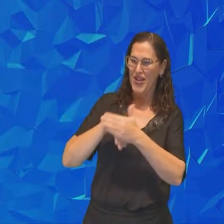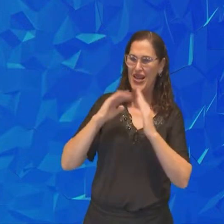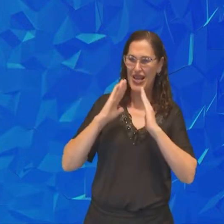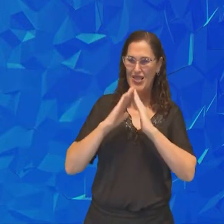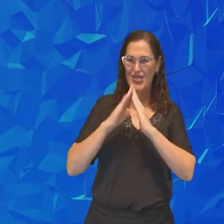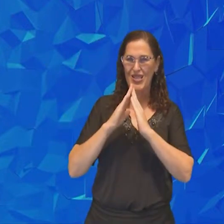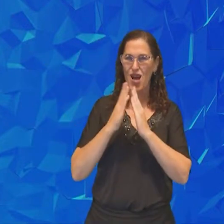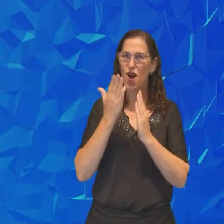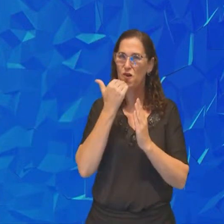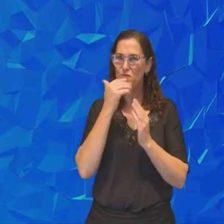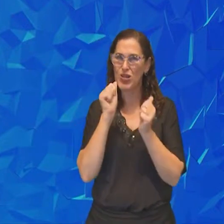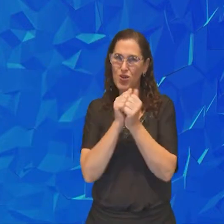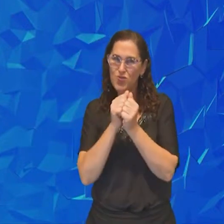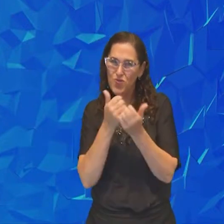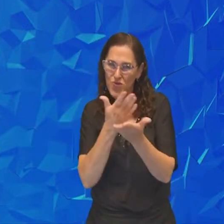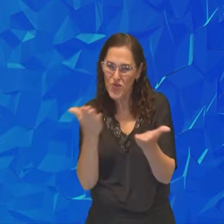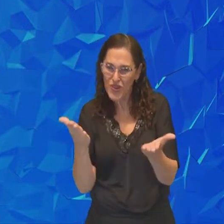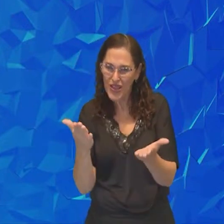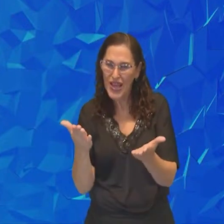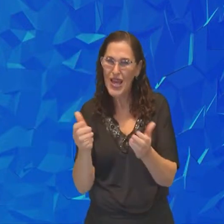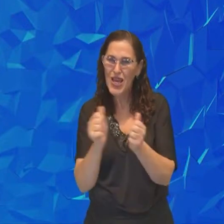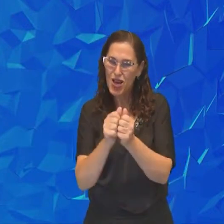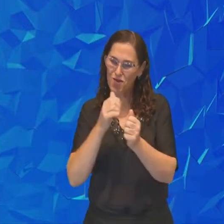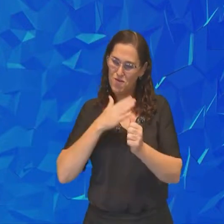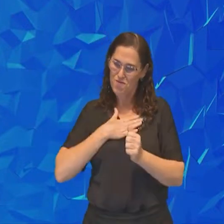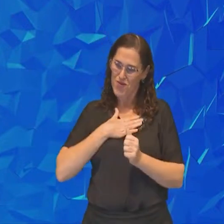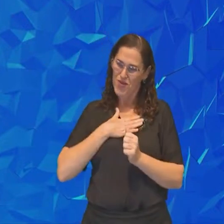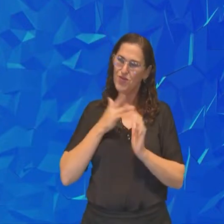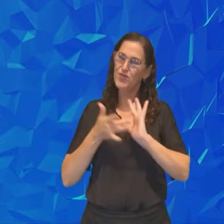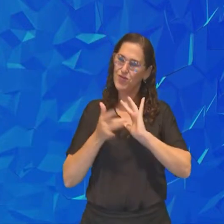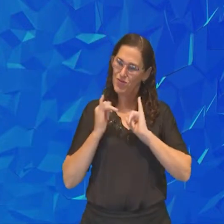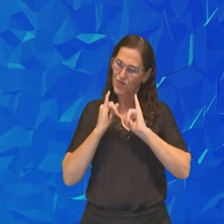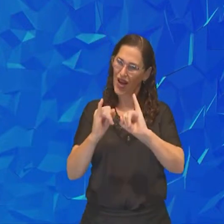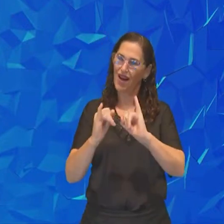casa, cearei com ele e ele comigo.